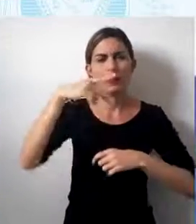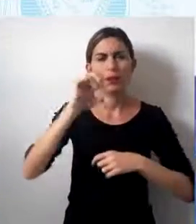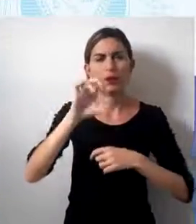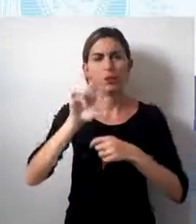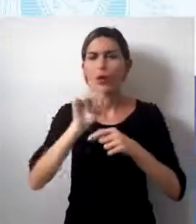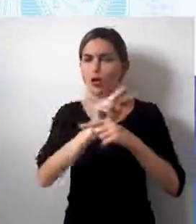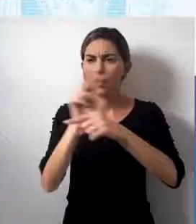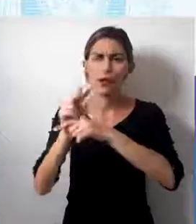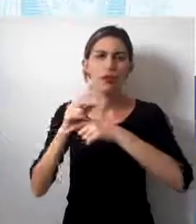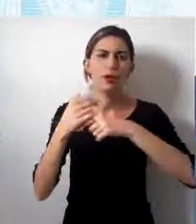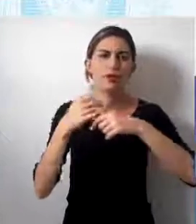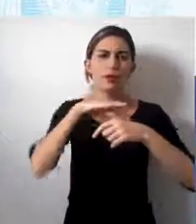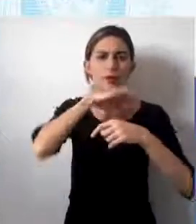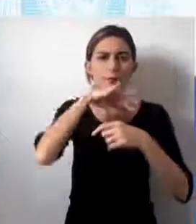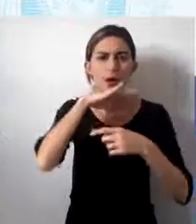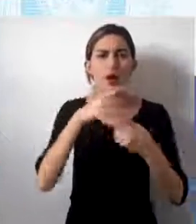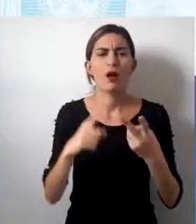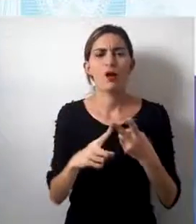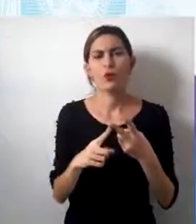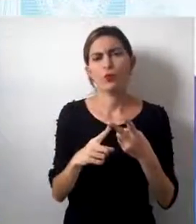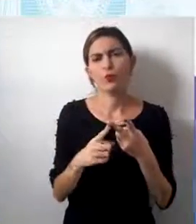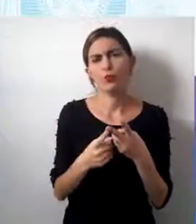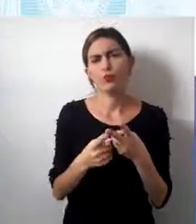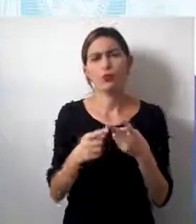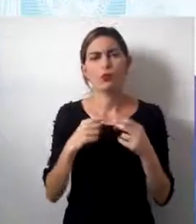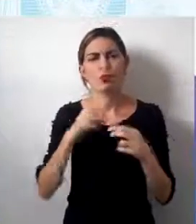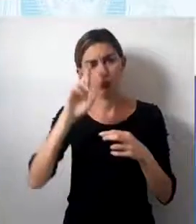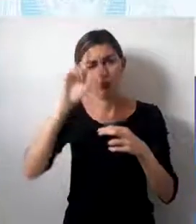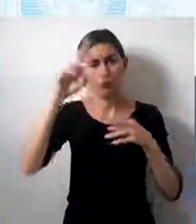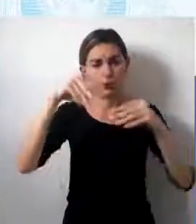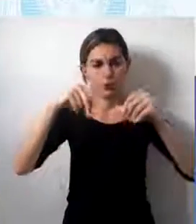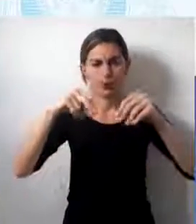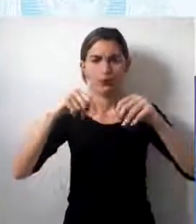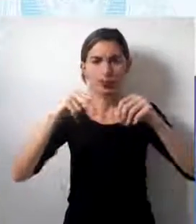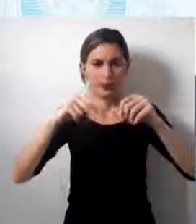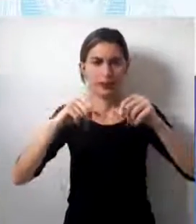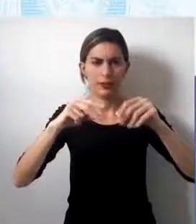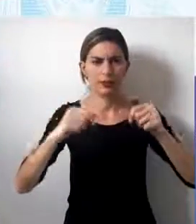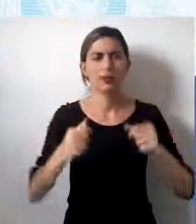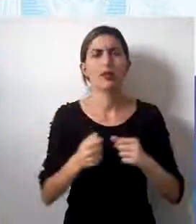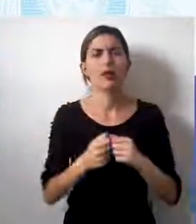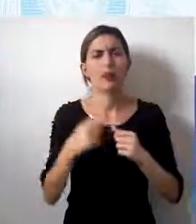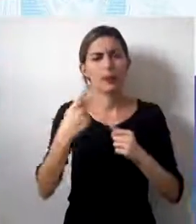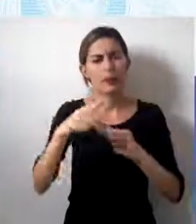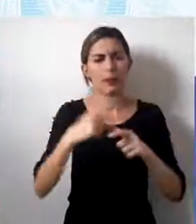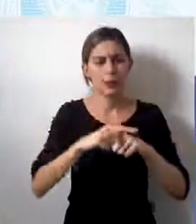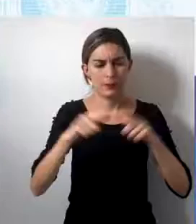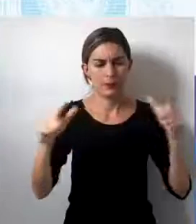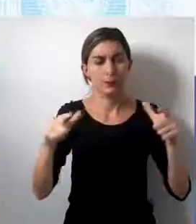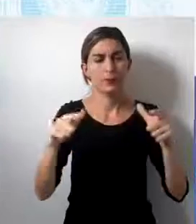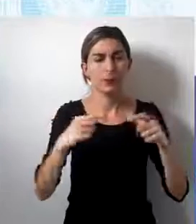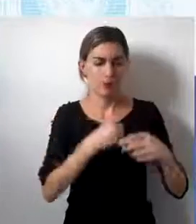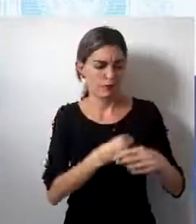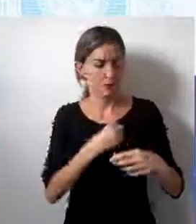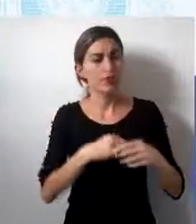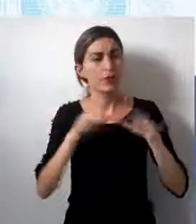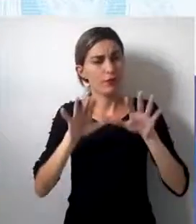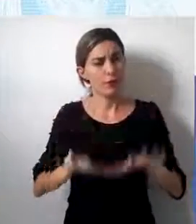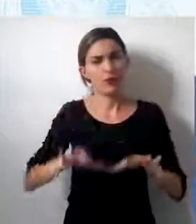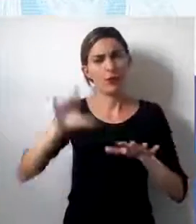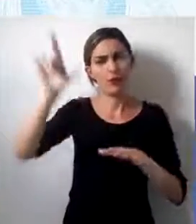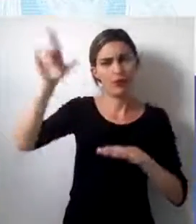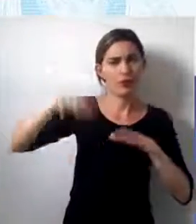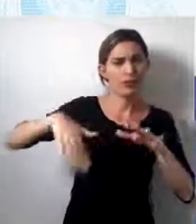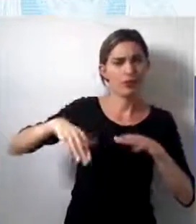pecuária, era uma estrutura peculiar. Por exemplo, os donos das terras, os latifúndios, eles muitas vezes residiam no